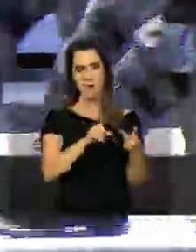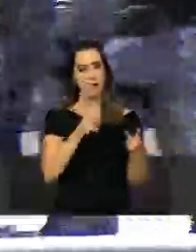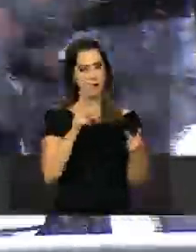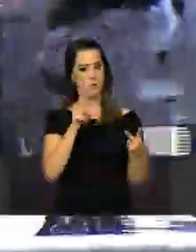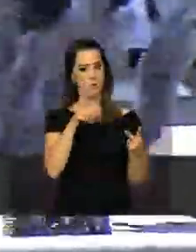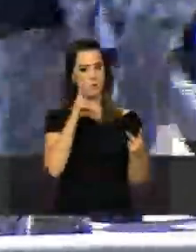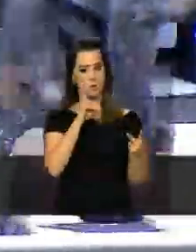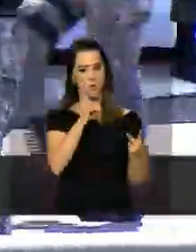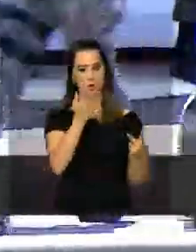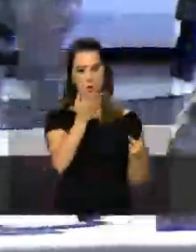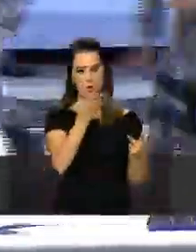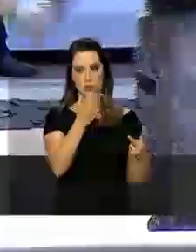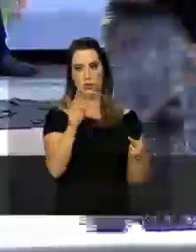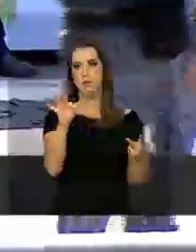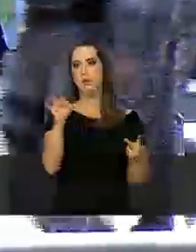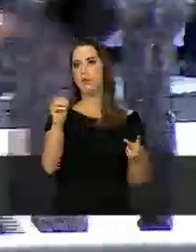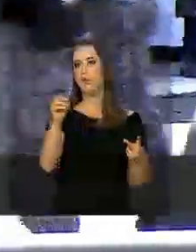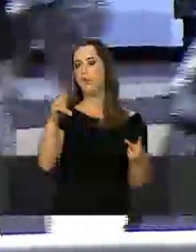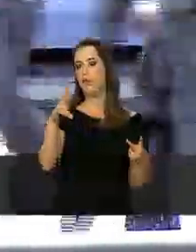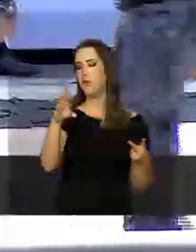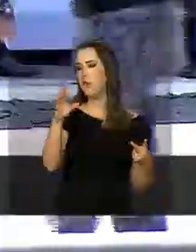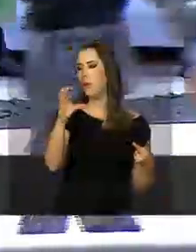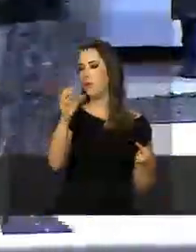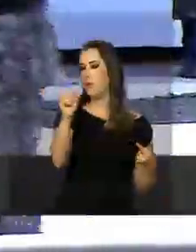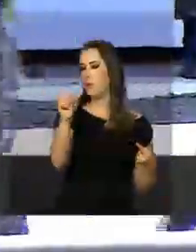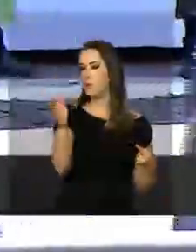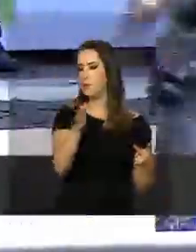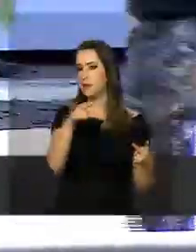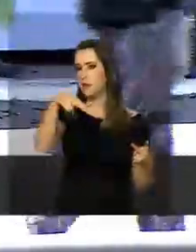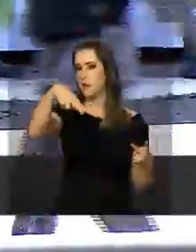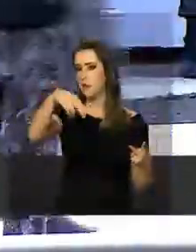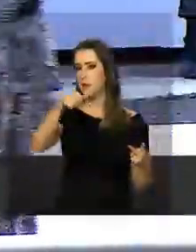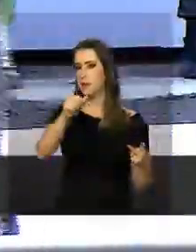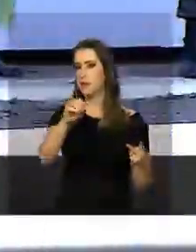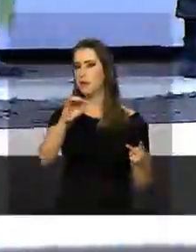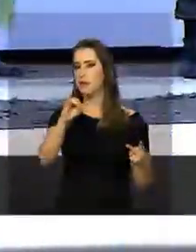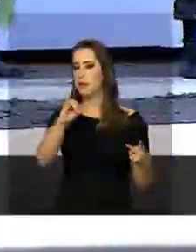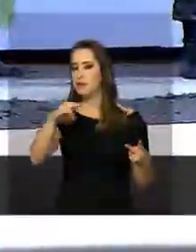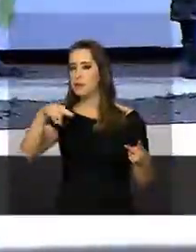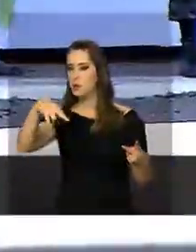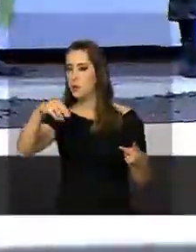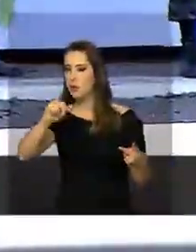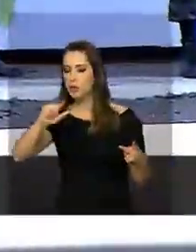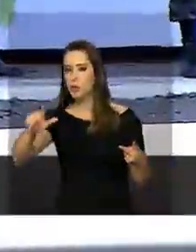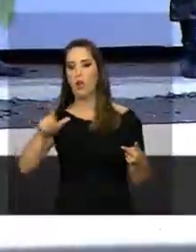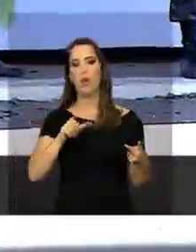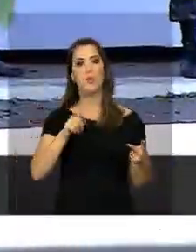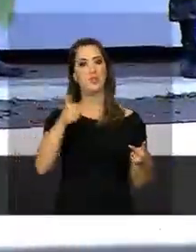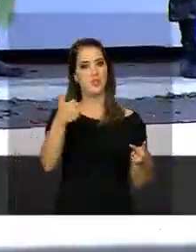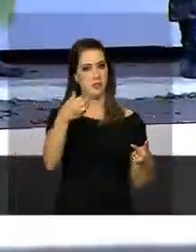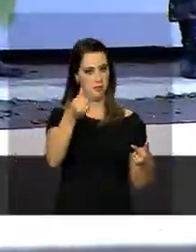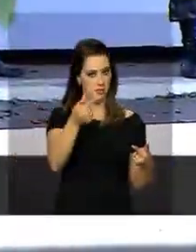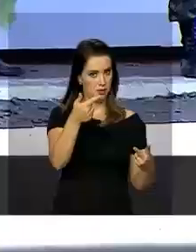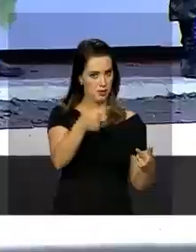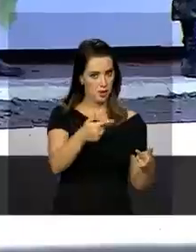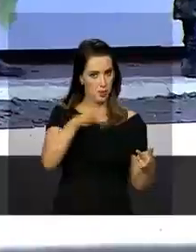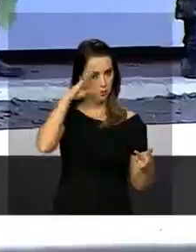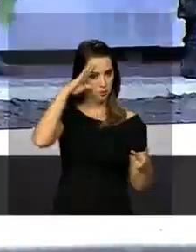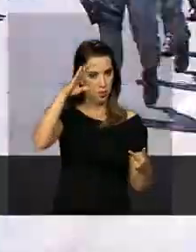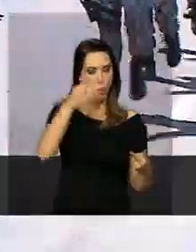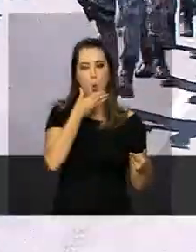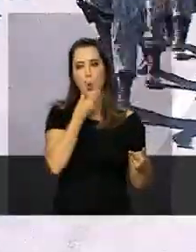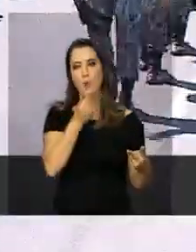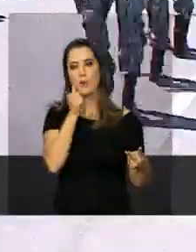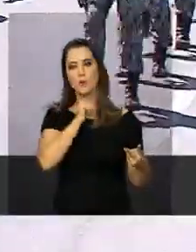está passando aí, a Força Nacional da Segurança Pública, veio hoje aí com 162 militares, entre homens e